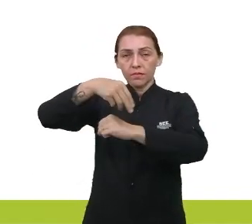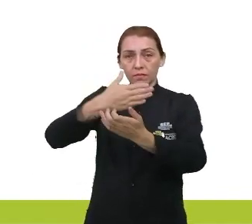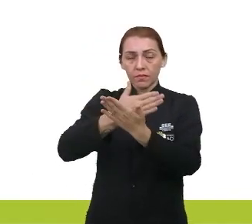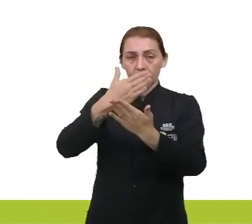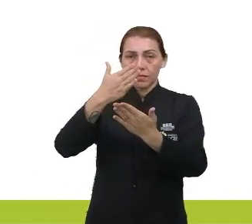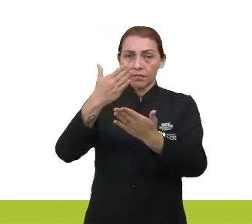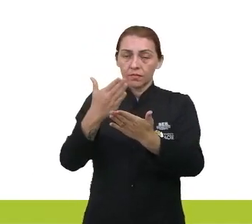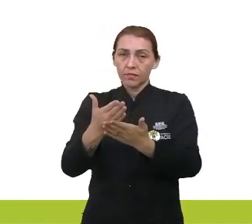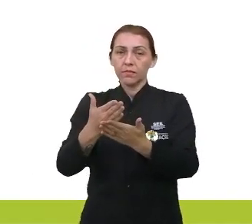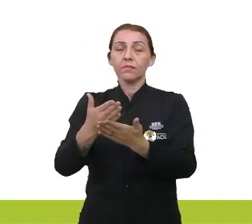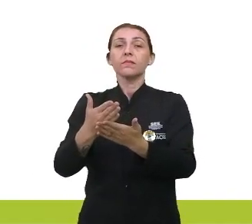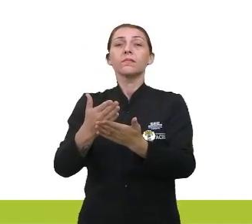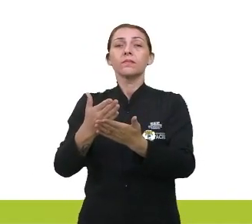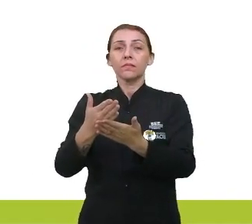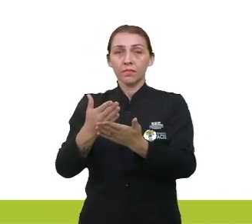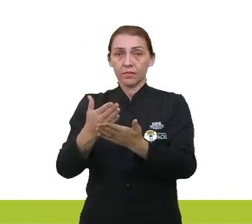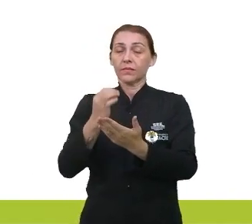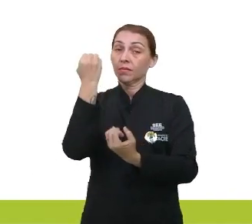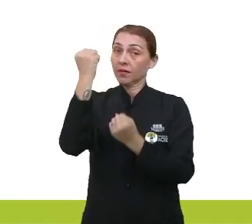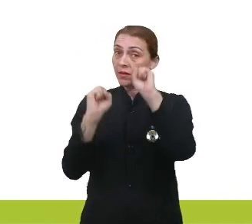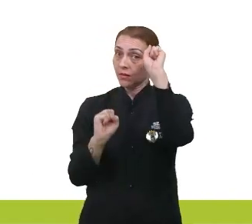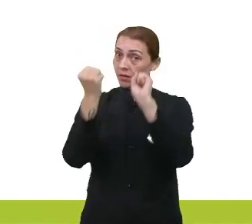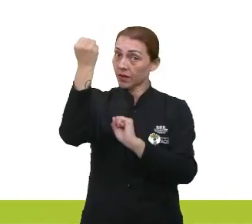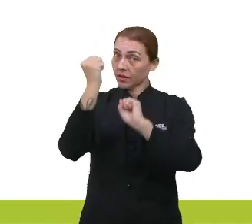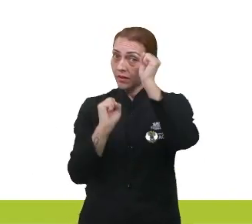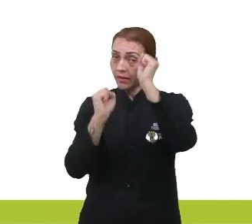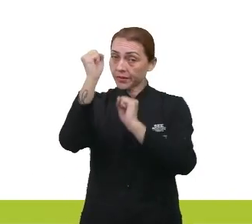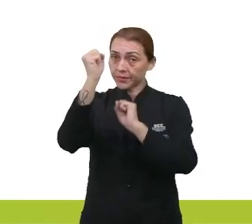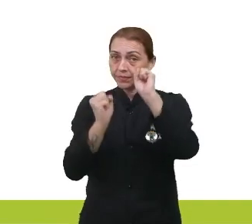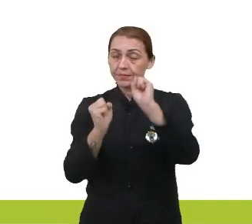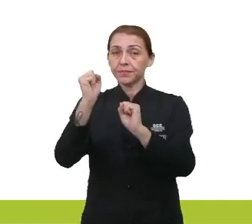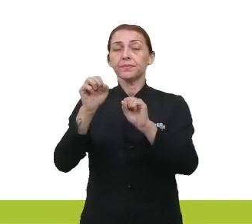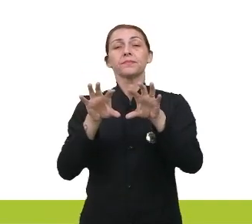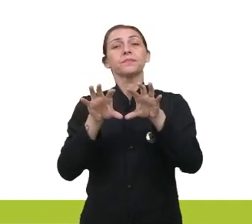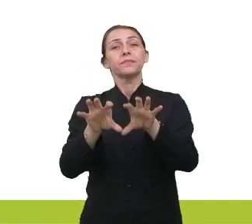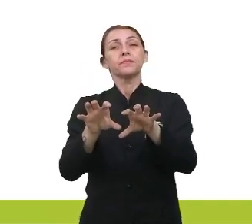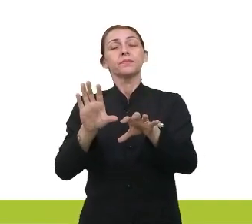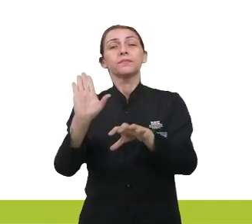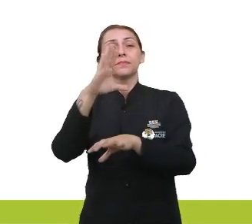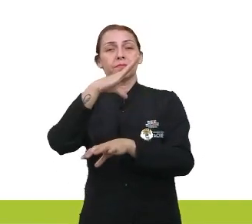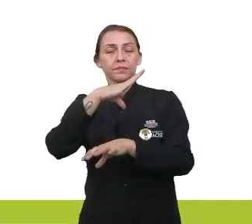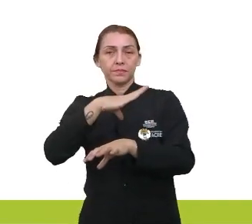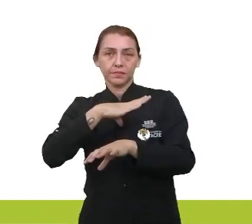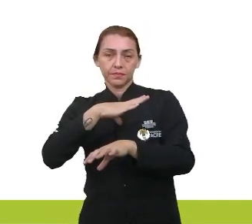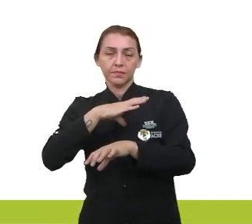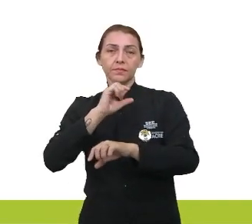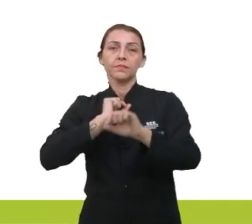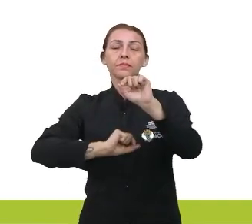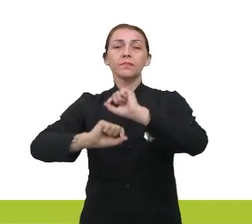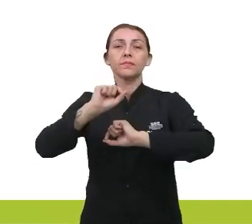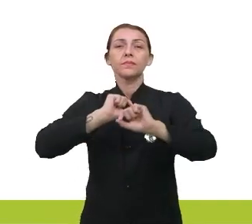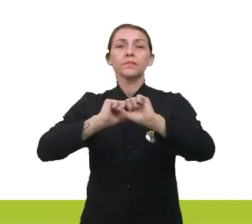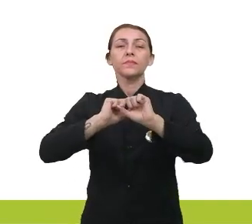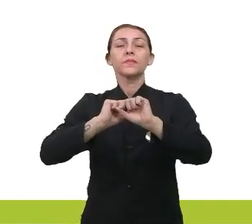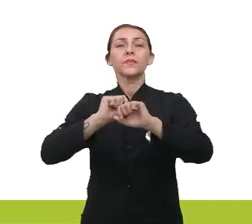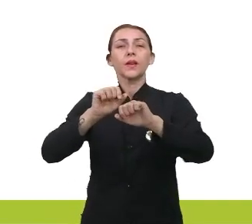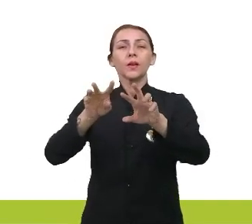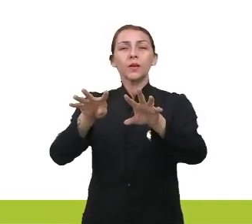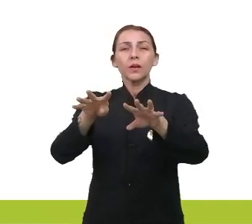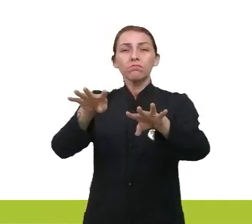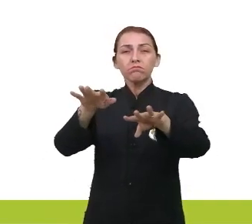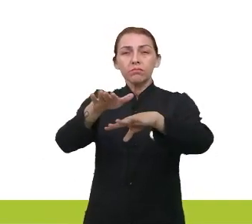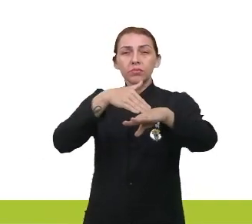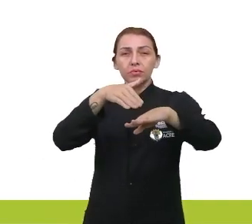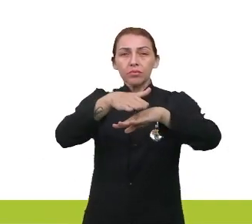o processo chamado de industrialização. Dessa forma, as cidades passaram a ser o grande atrativo